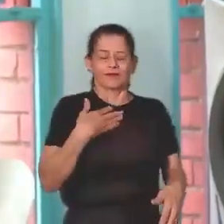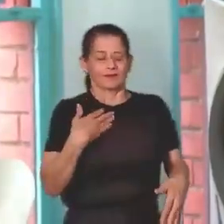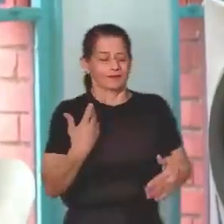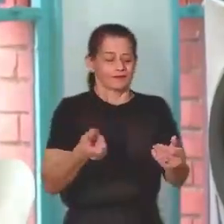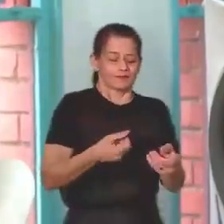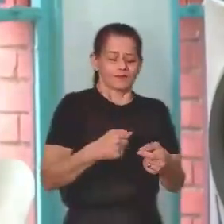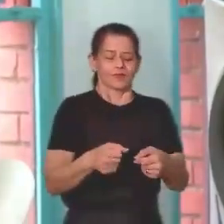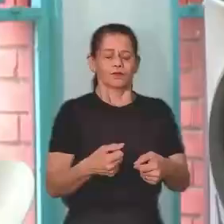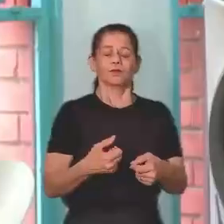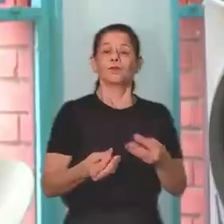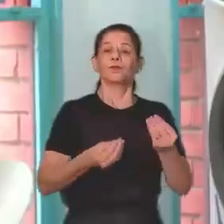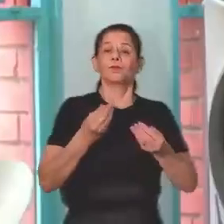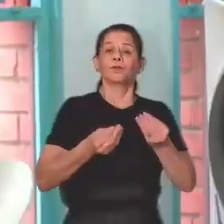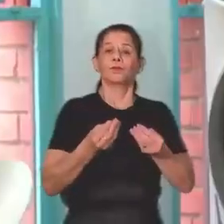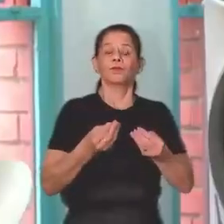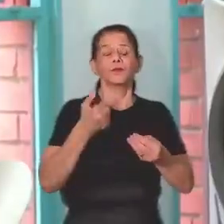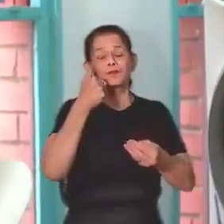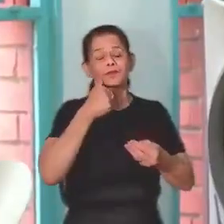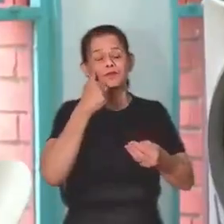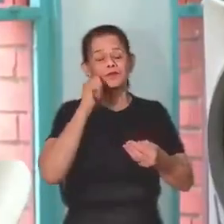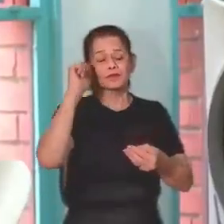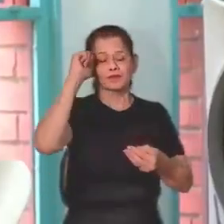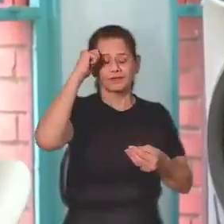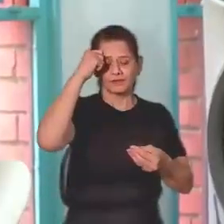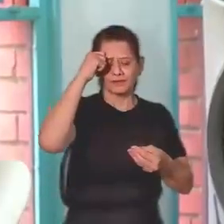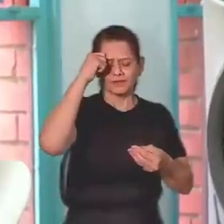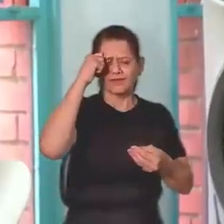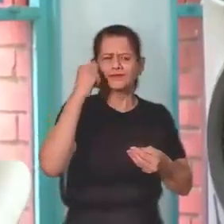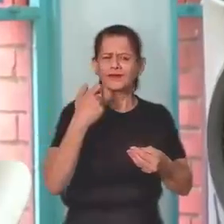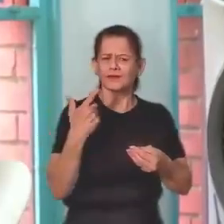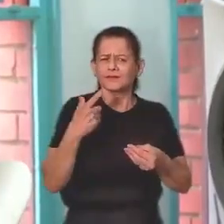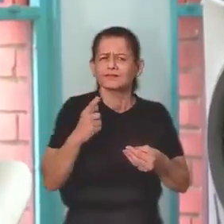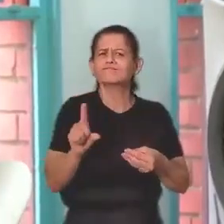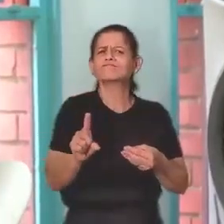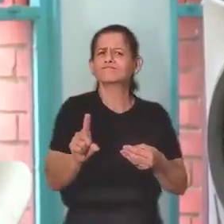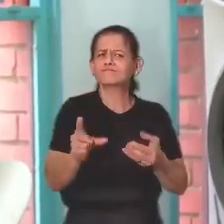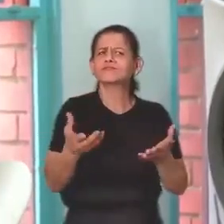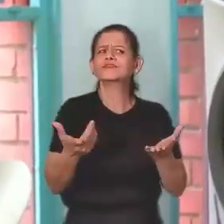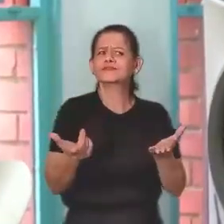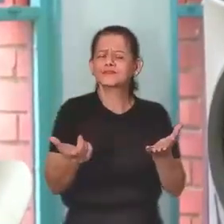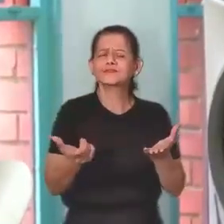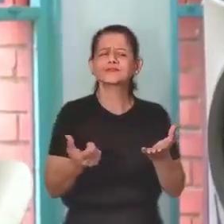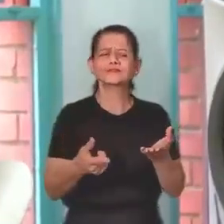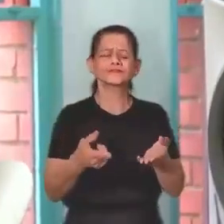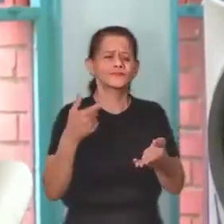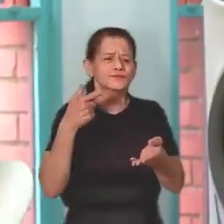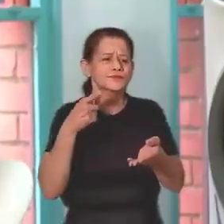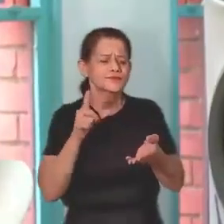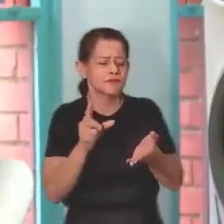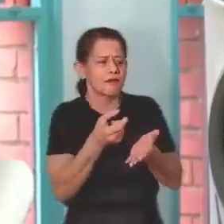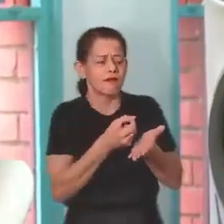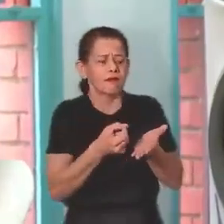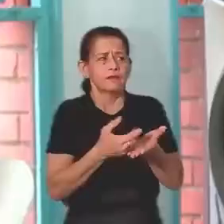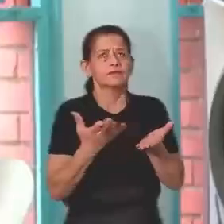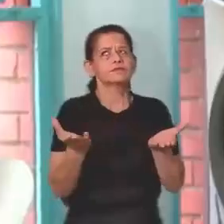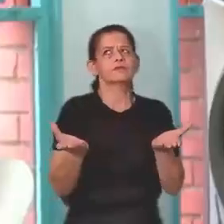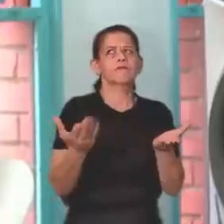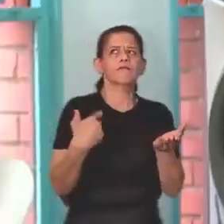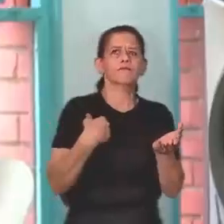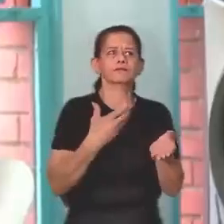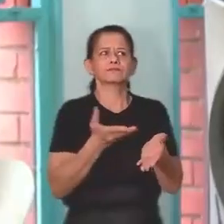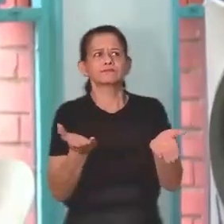como mulher negra, será que eu dou conta, né? Eu vou ser escritora? Não, isso não é para